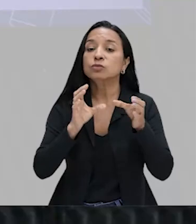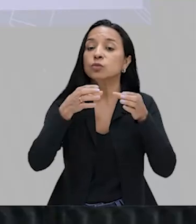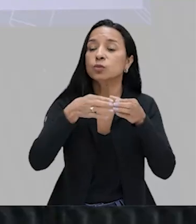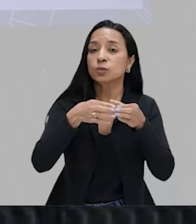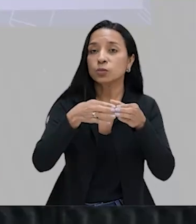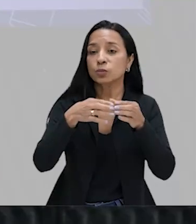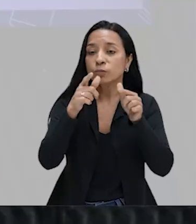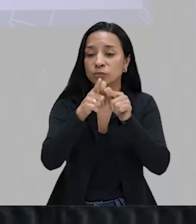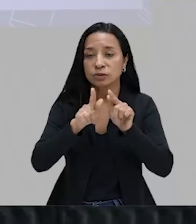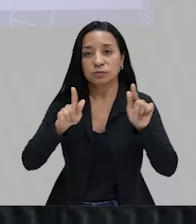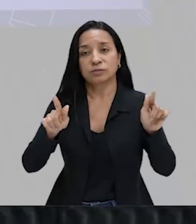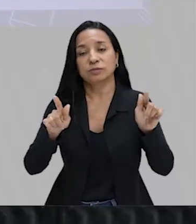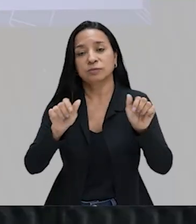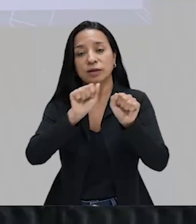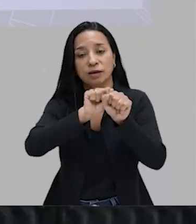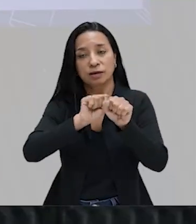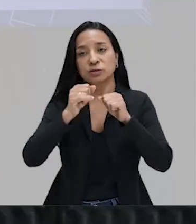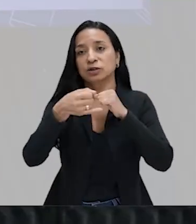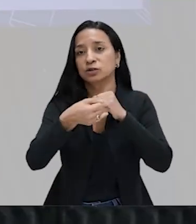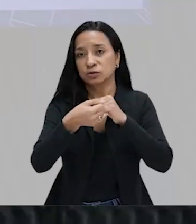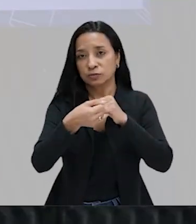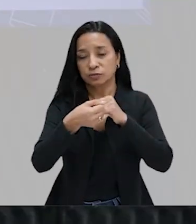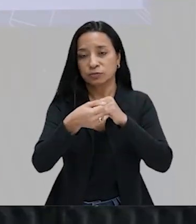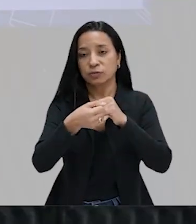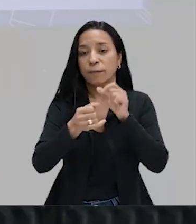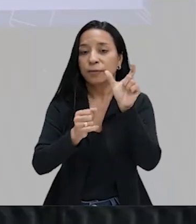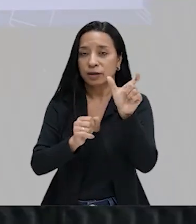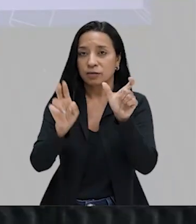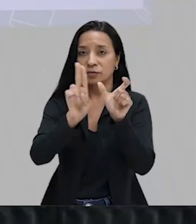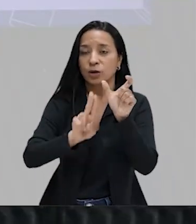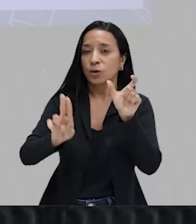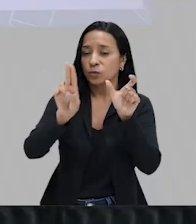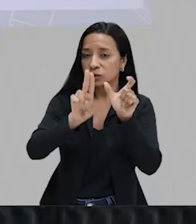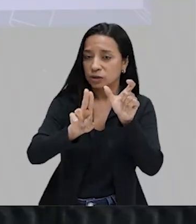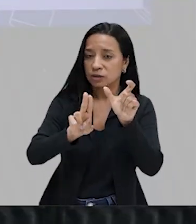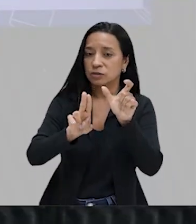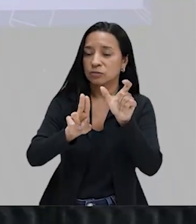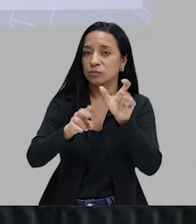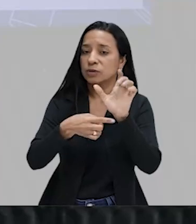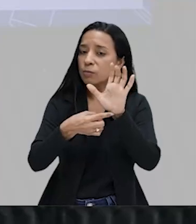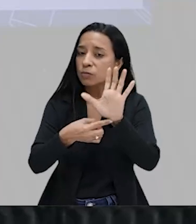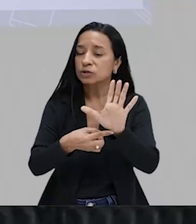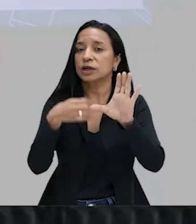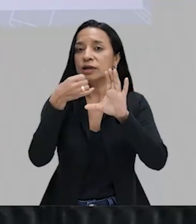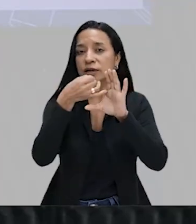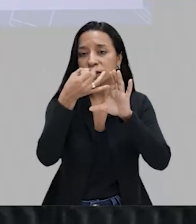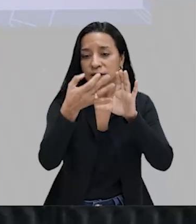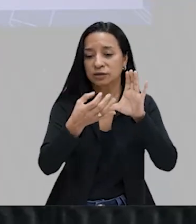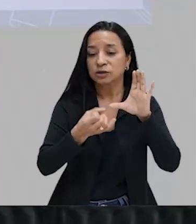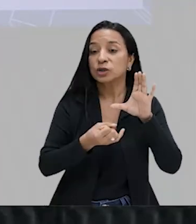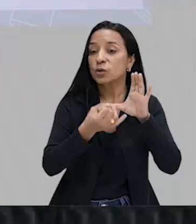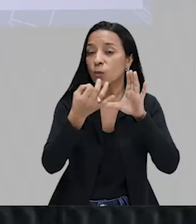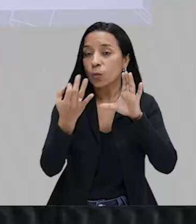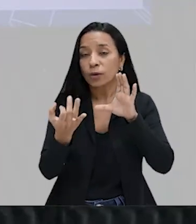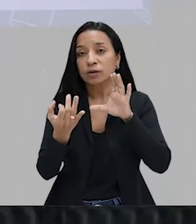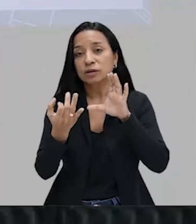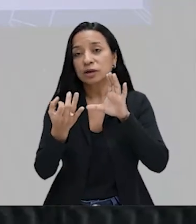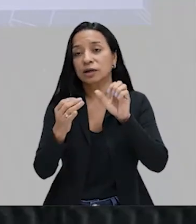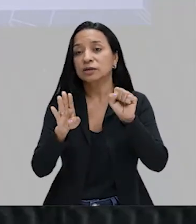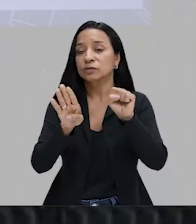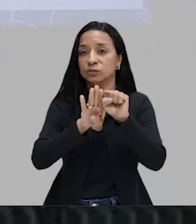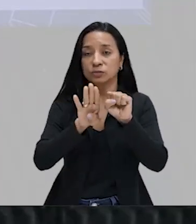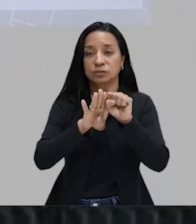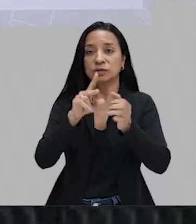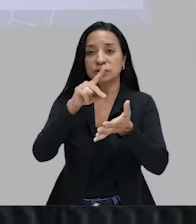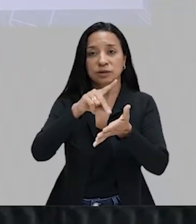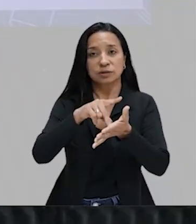dos adjetivos, a palavra que nós utilizamos para dar características, para dar qualidade ao substantivo. Na verdade,